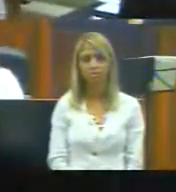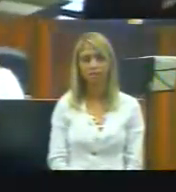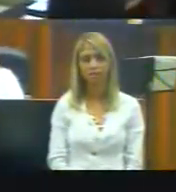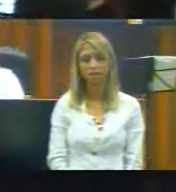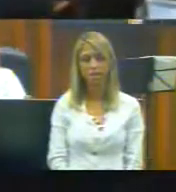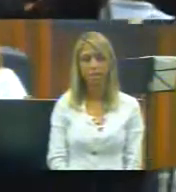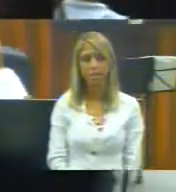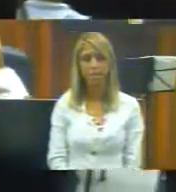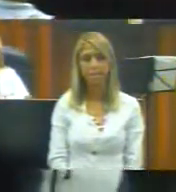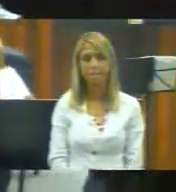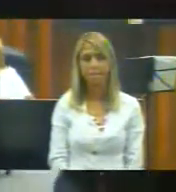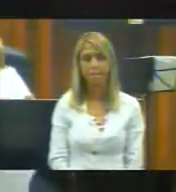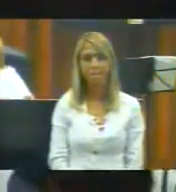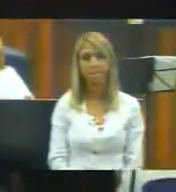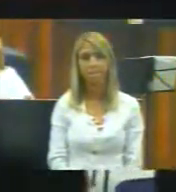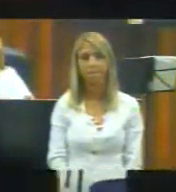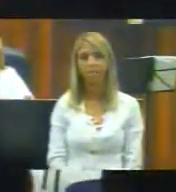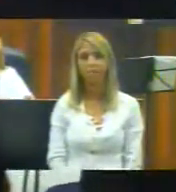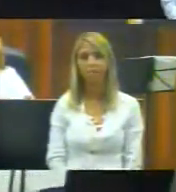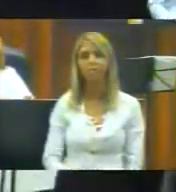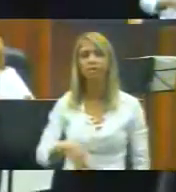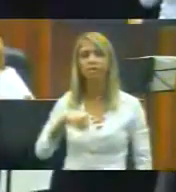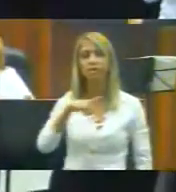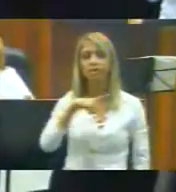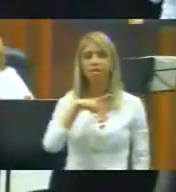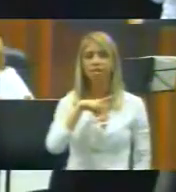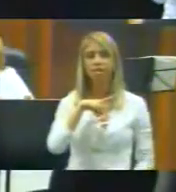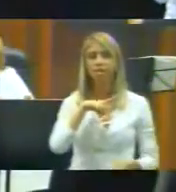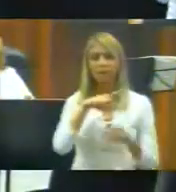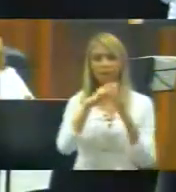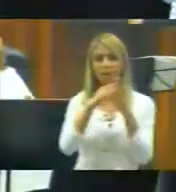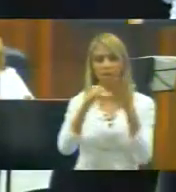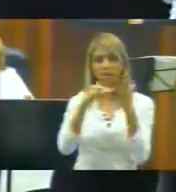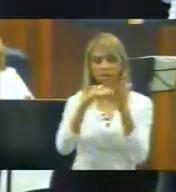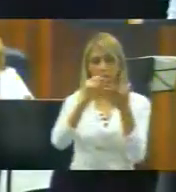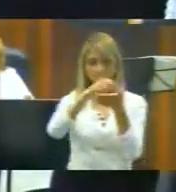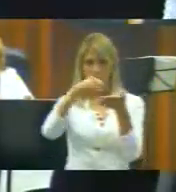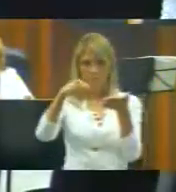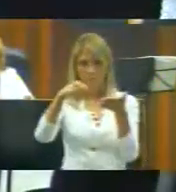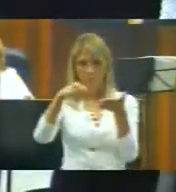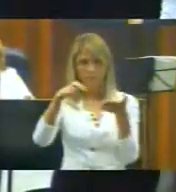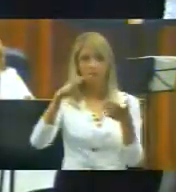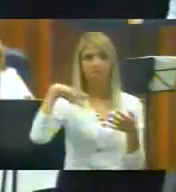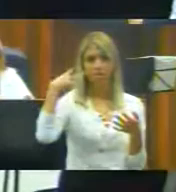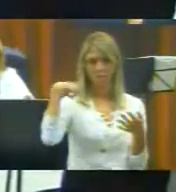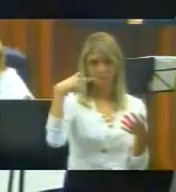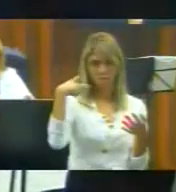Pela última inscrição que me solicitou, a vereadora Letícia Jota.